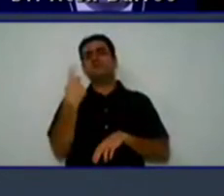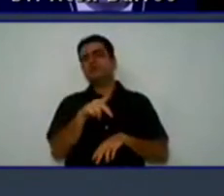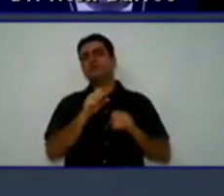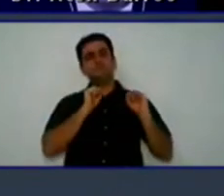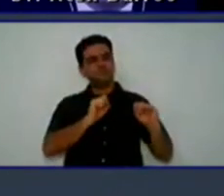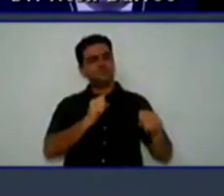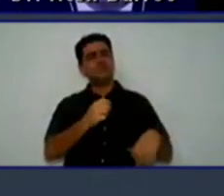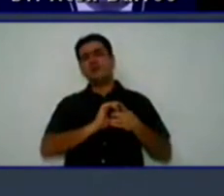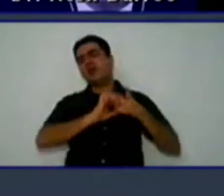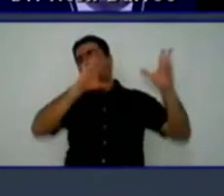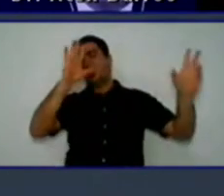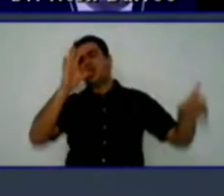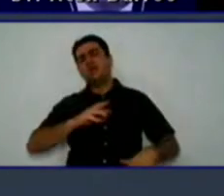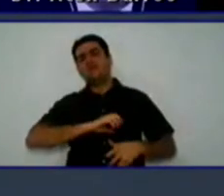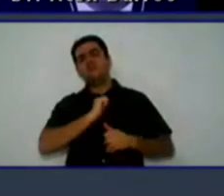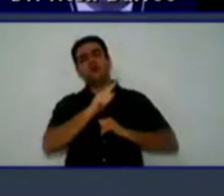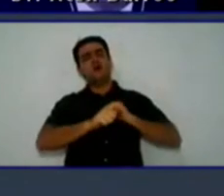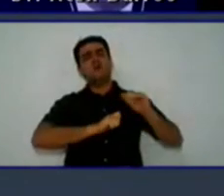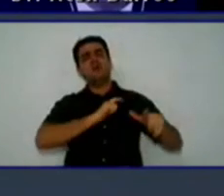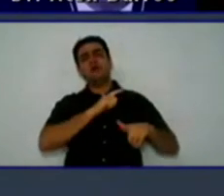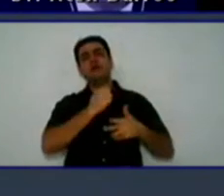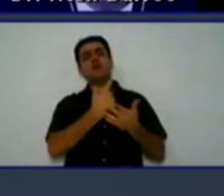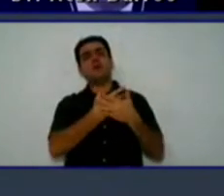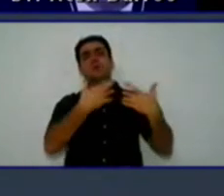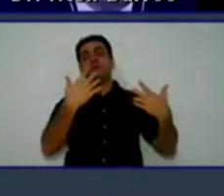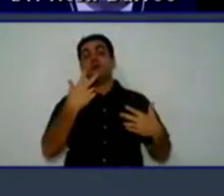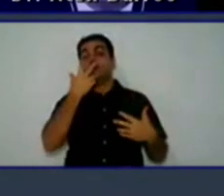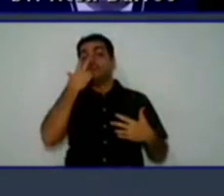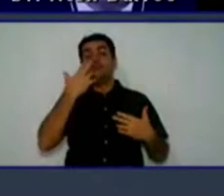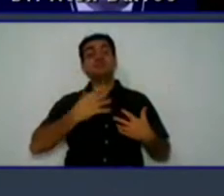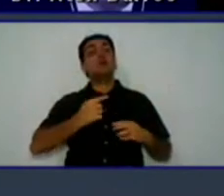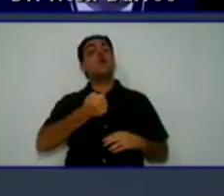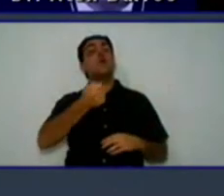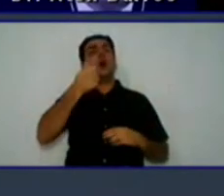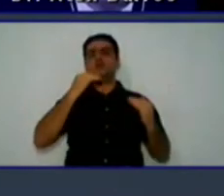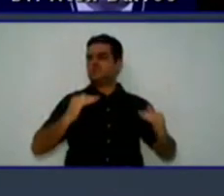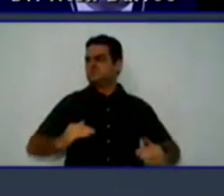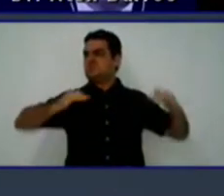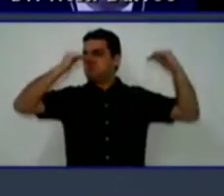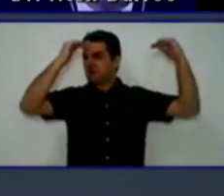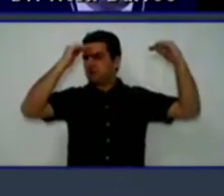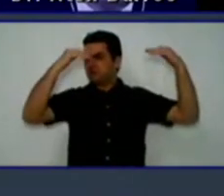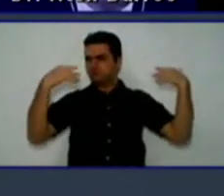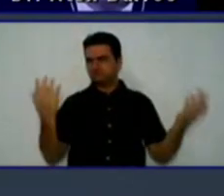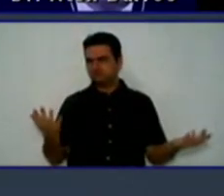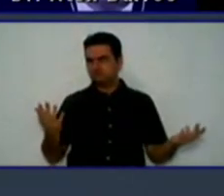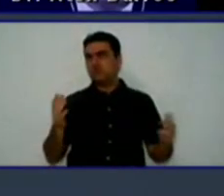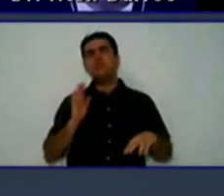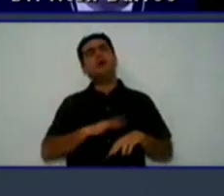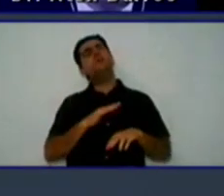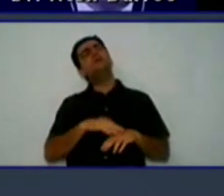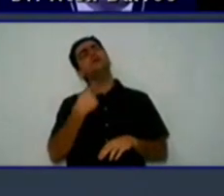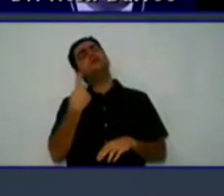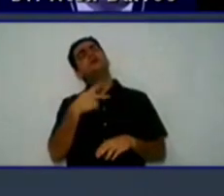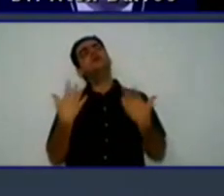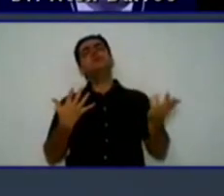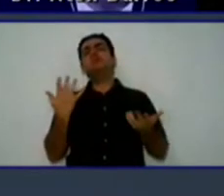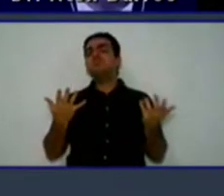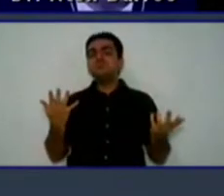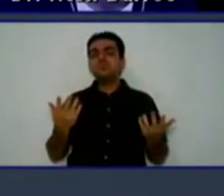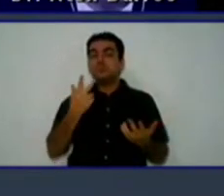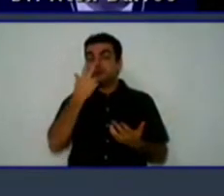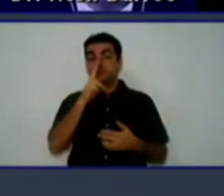dos partidos, na verdade, quase uma verdadeira soberania. Mas essa autonomia, essa discricionariedade,